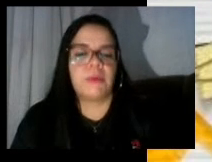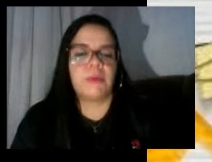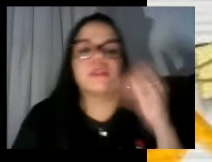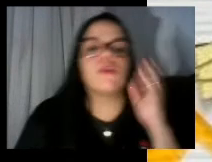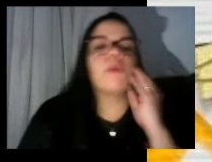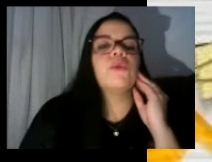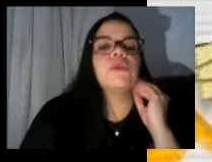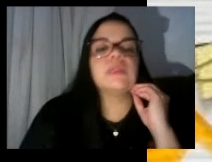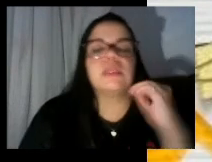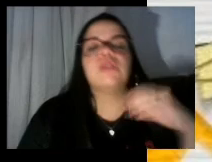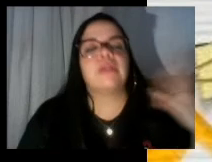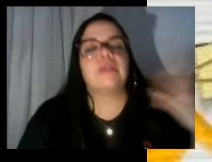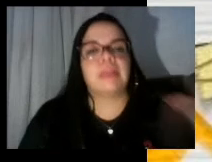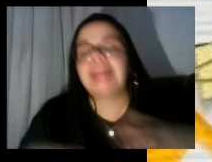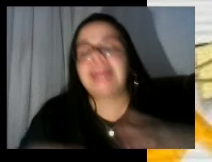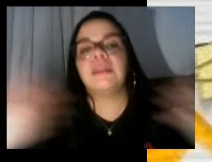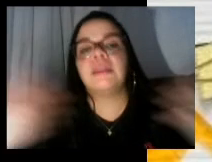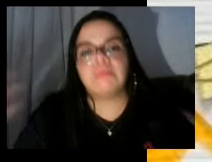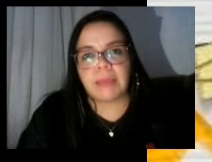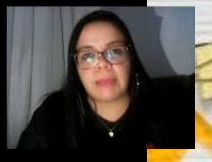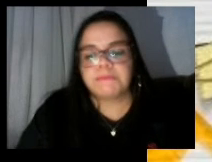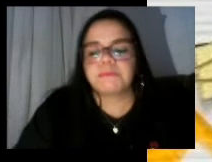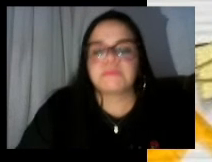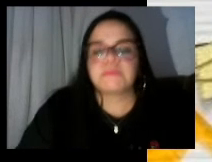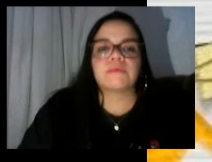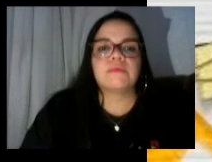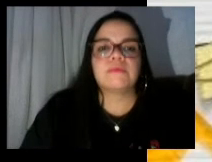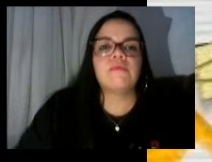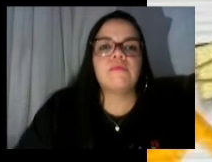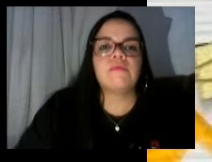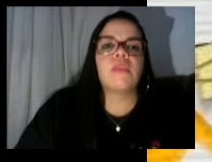tá bom? Assim como o cozido, o vatapá também.